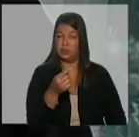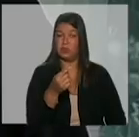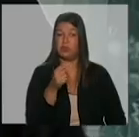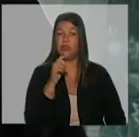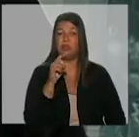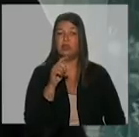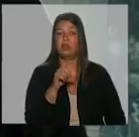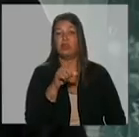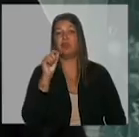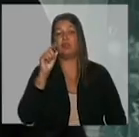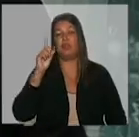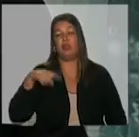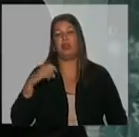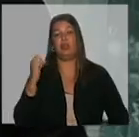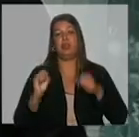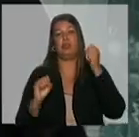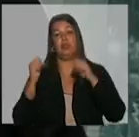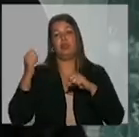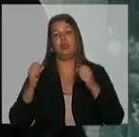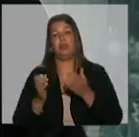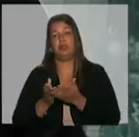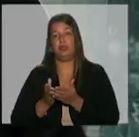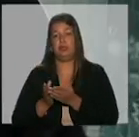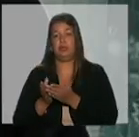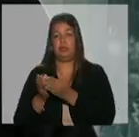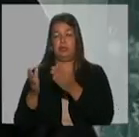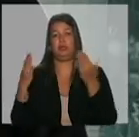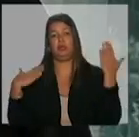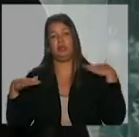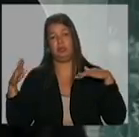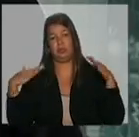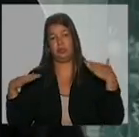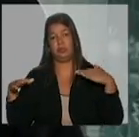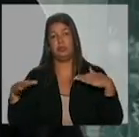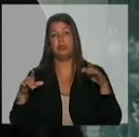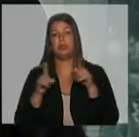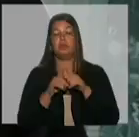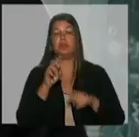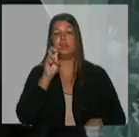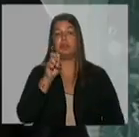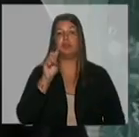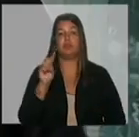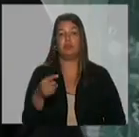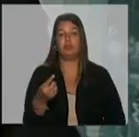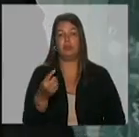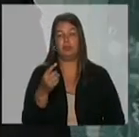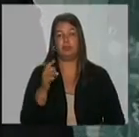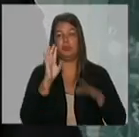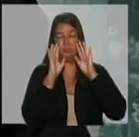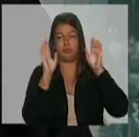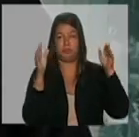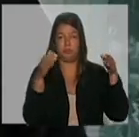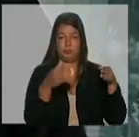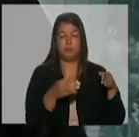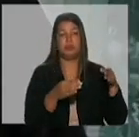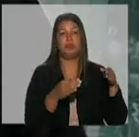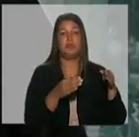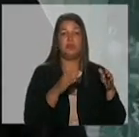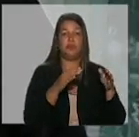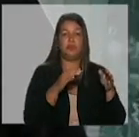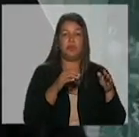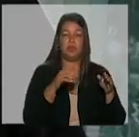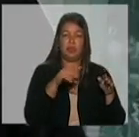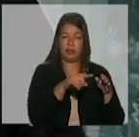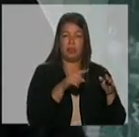postos de trabalho foram na indústria naval, correto? E 5 mil postos mais direcionado para a parte de exploração